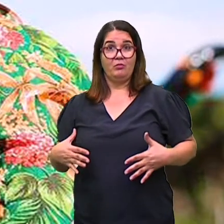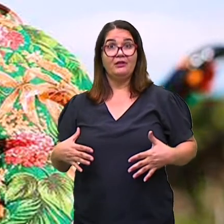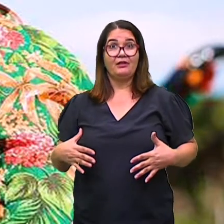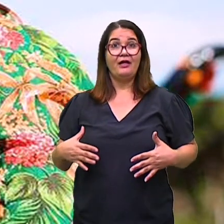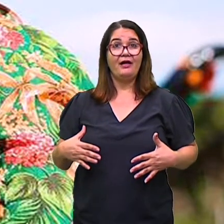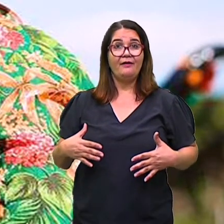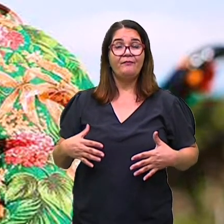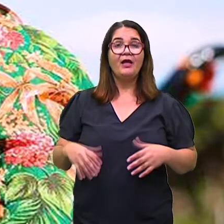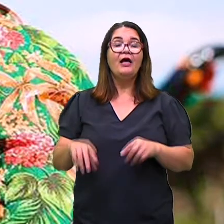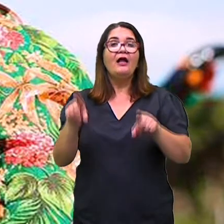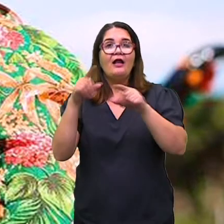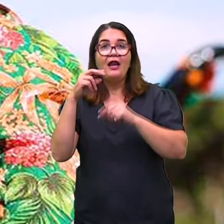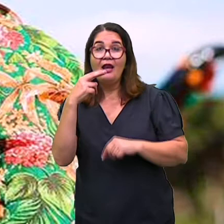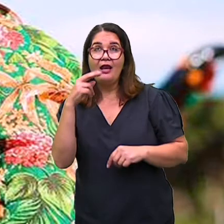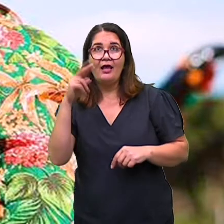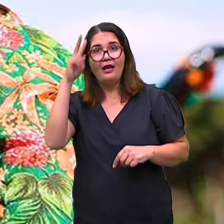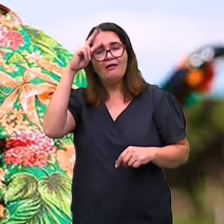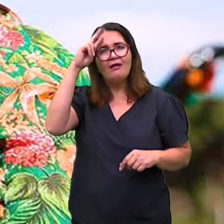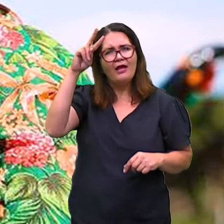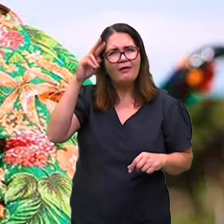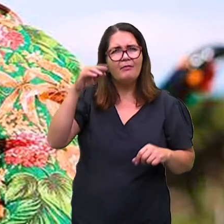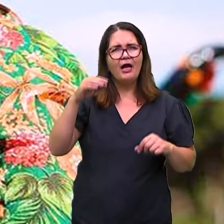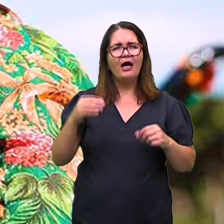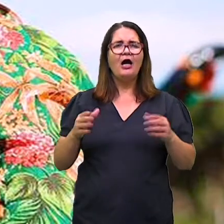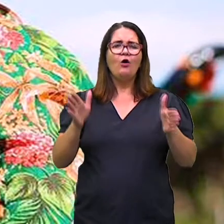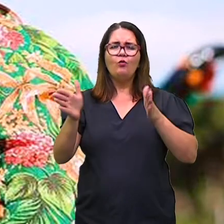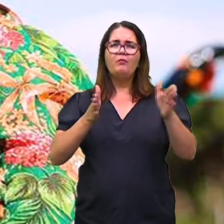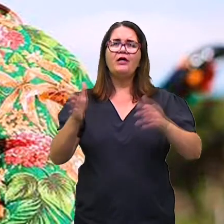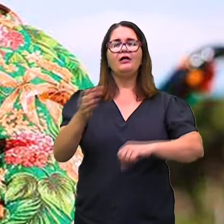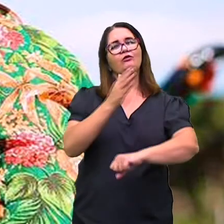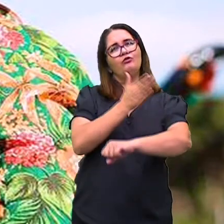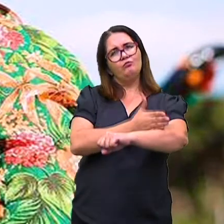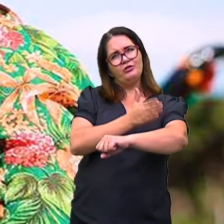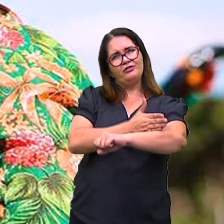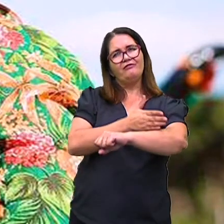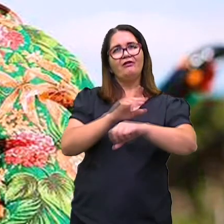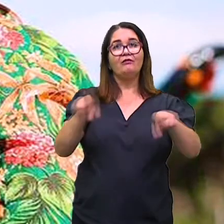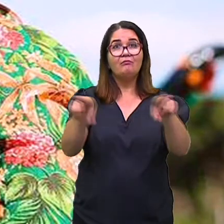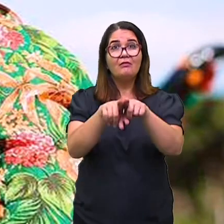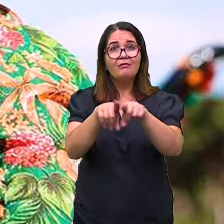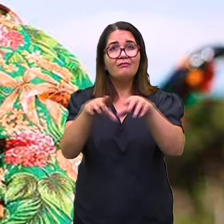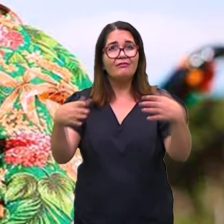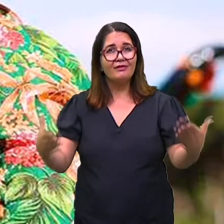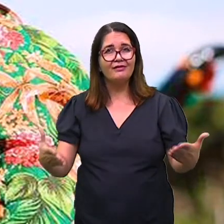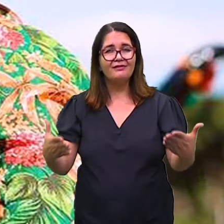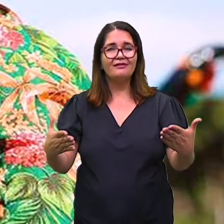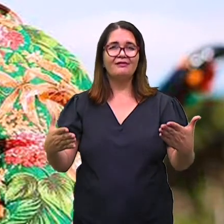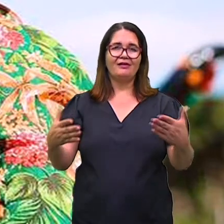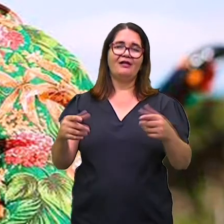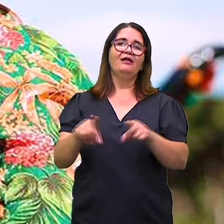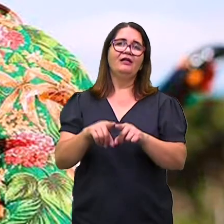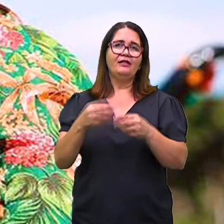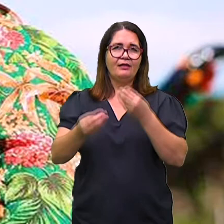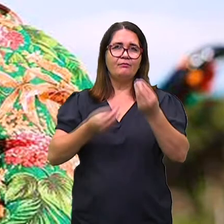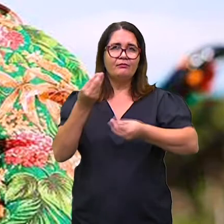é uma outra atração tão grande quanto os cavaleiros, mouros e cristãos, conhecidos também como os